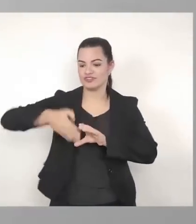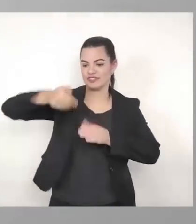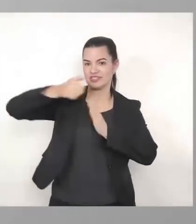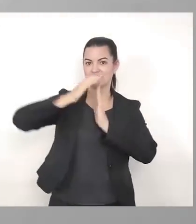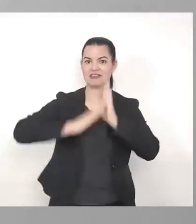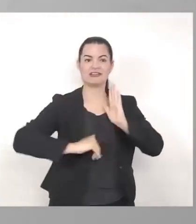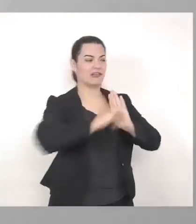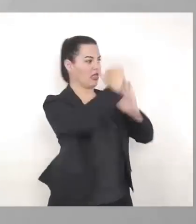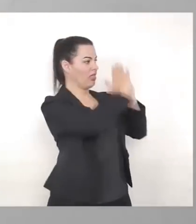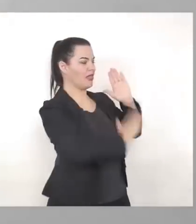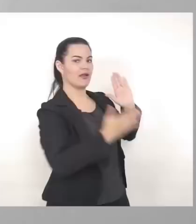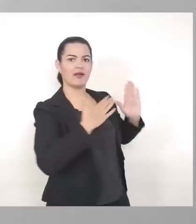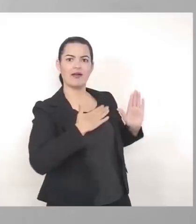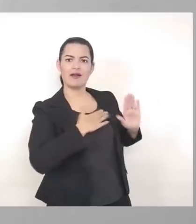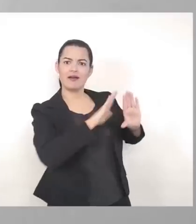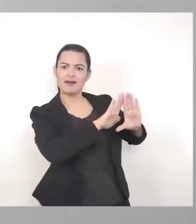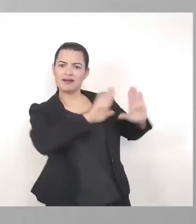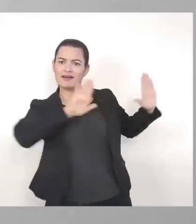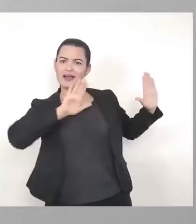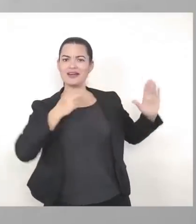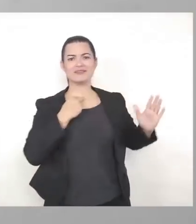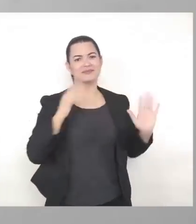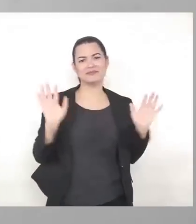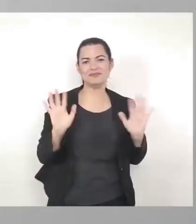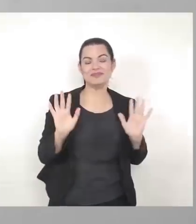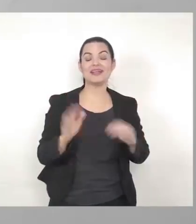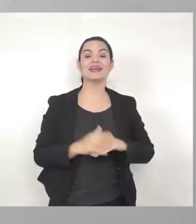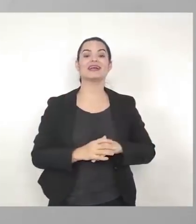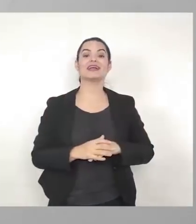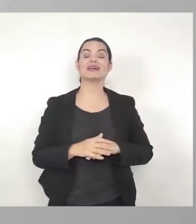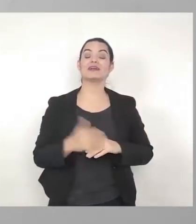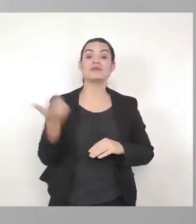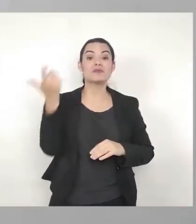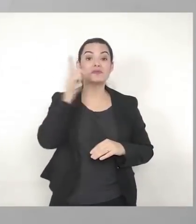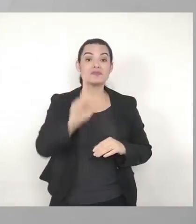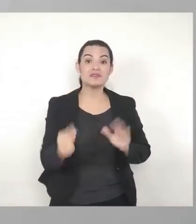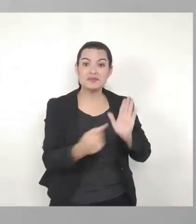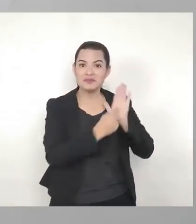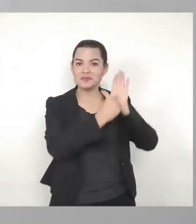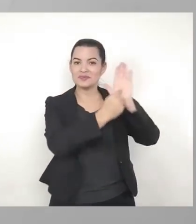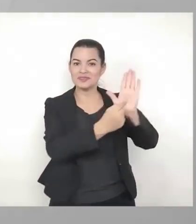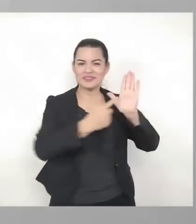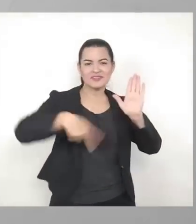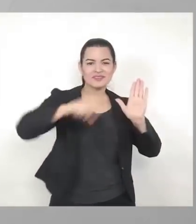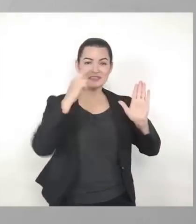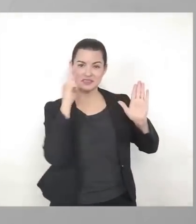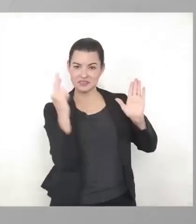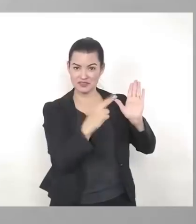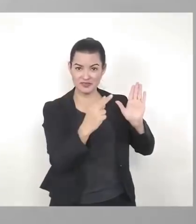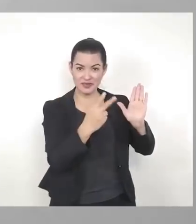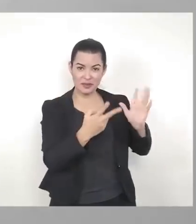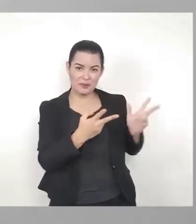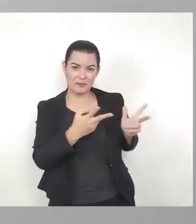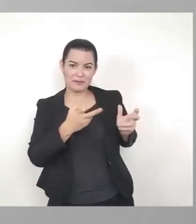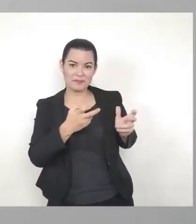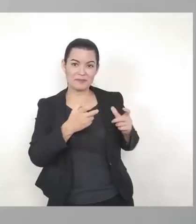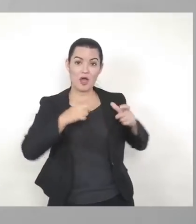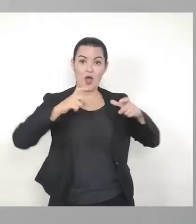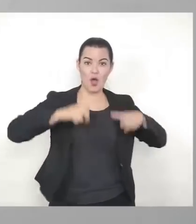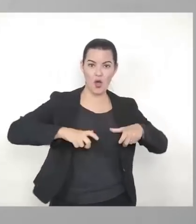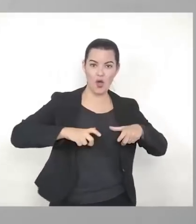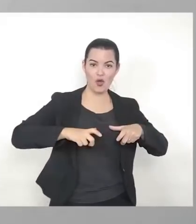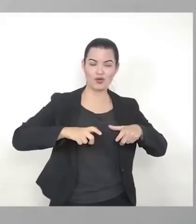minha parede, né? Então, para conseguir marcar para vocês e vocês conseguirem identificar no